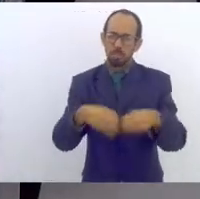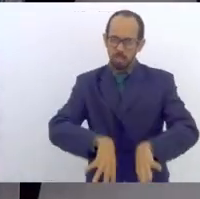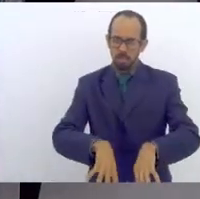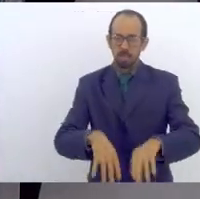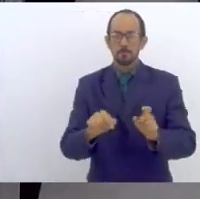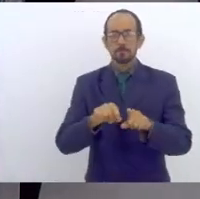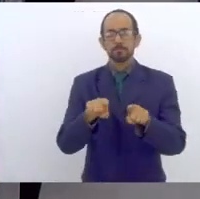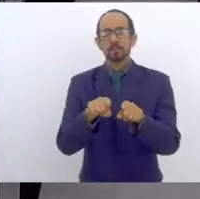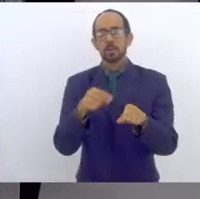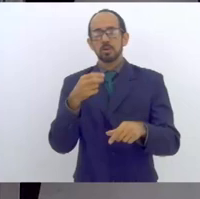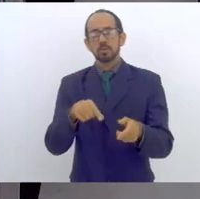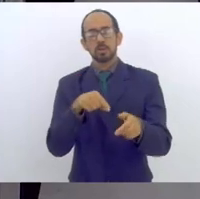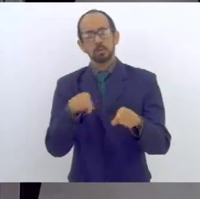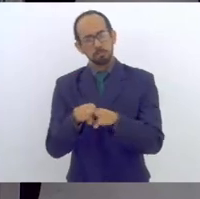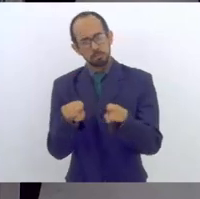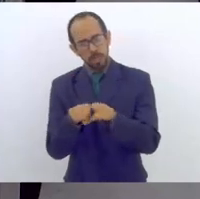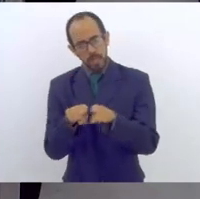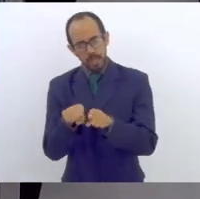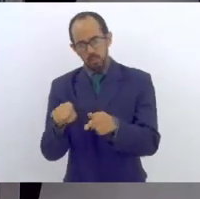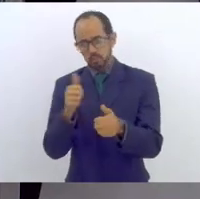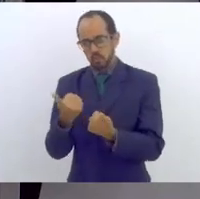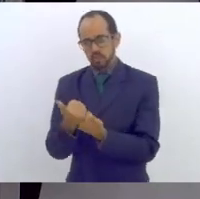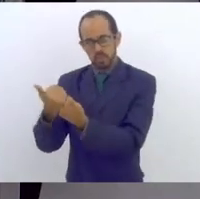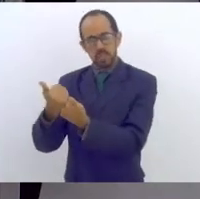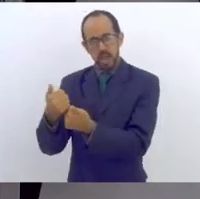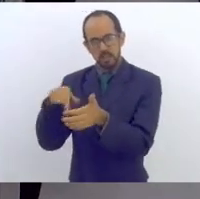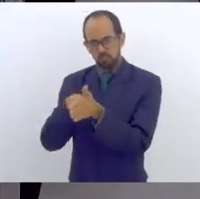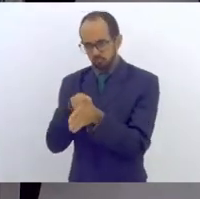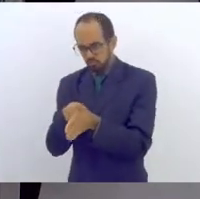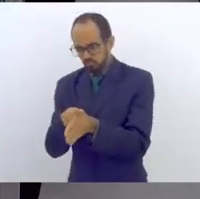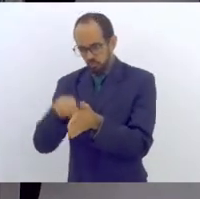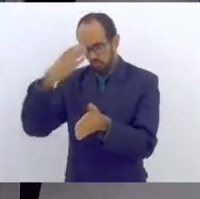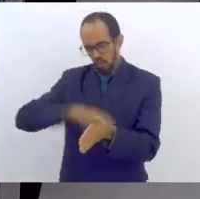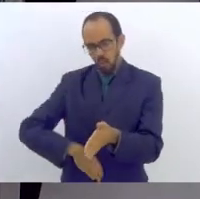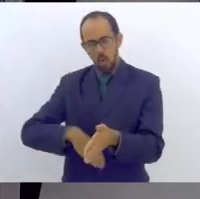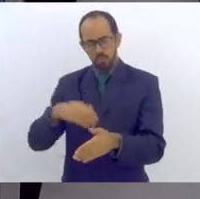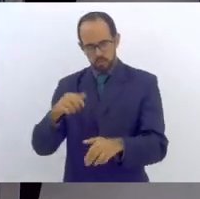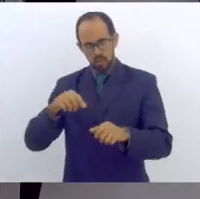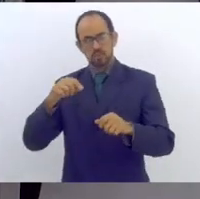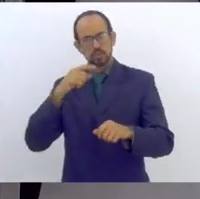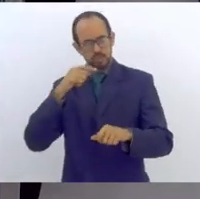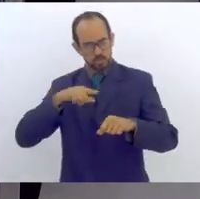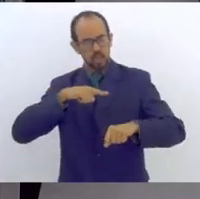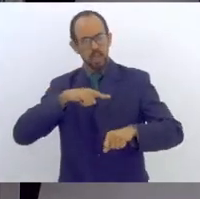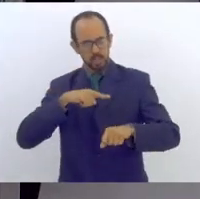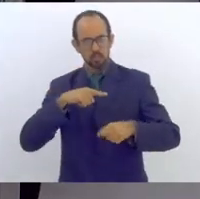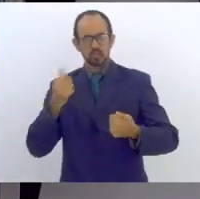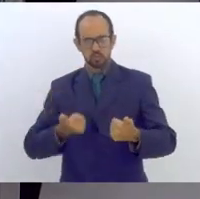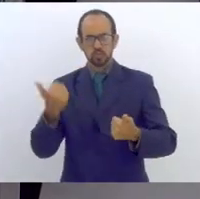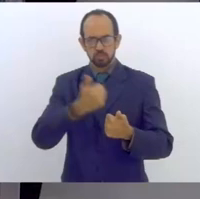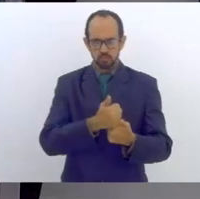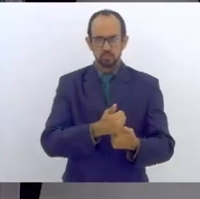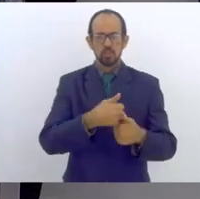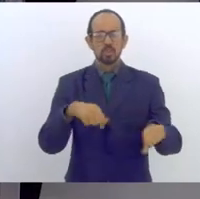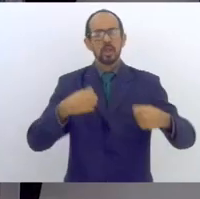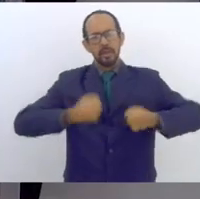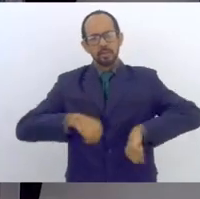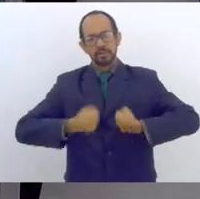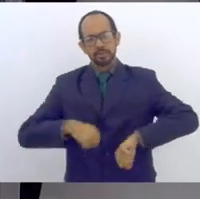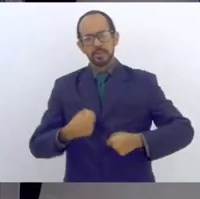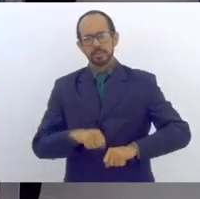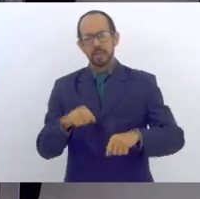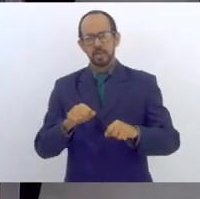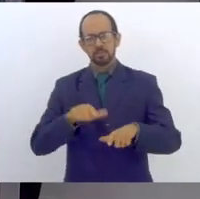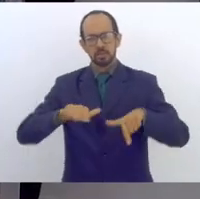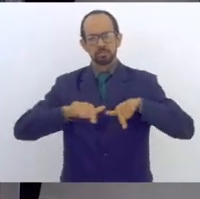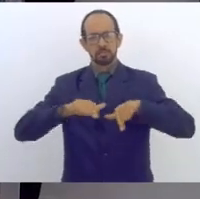auxiliares necropsia sejam convocados os dois cargos então estão em torno de 40% das vagas ocupadas e são de extrema necessidades para atividade